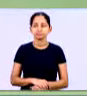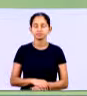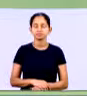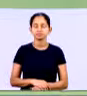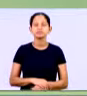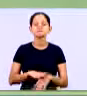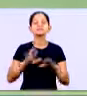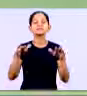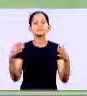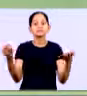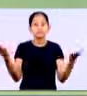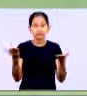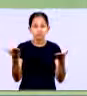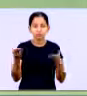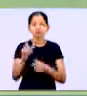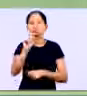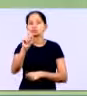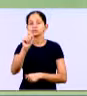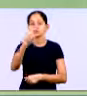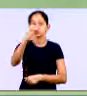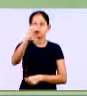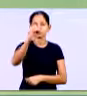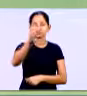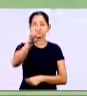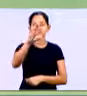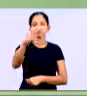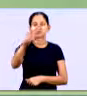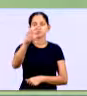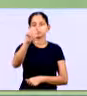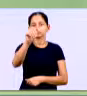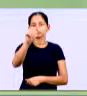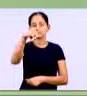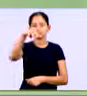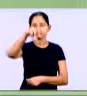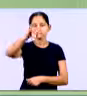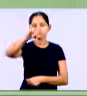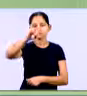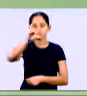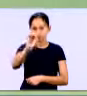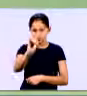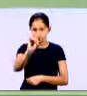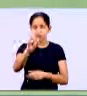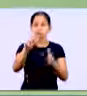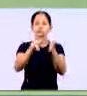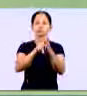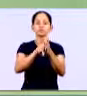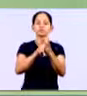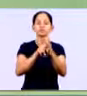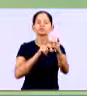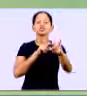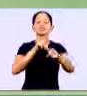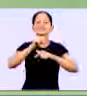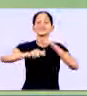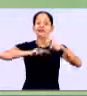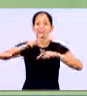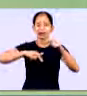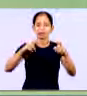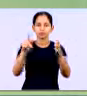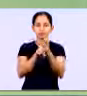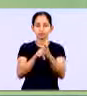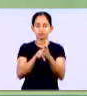Tem o orçamento de produção, né? Ou seja, o orçamento de produção ele é elaborado após o